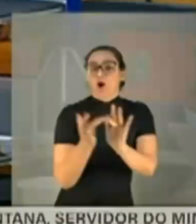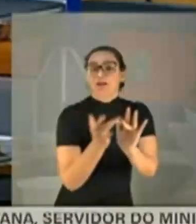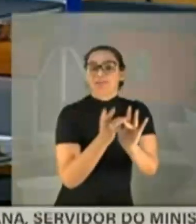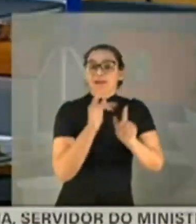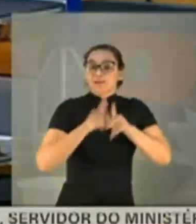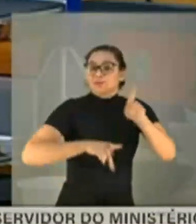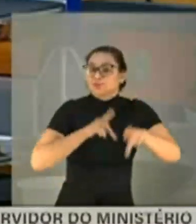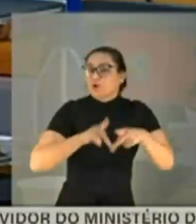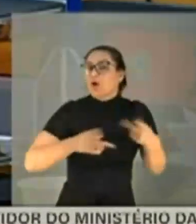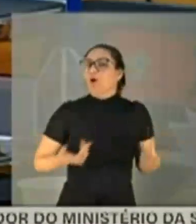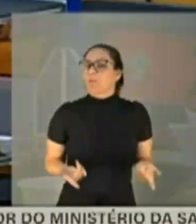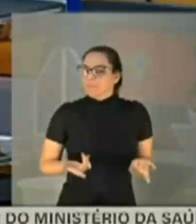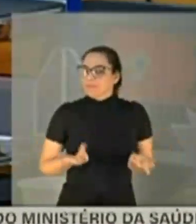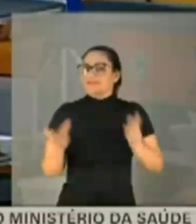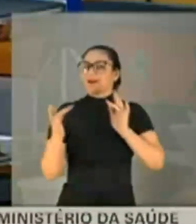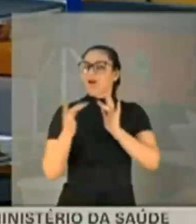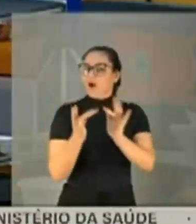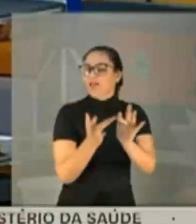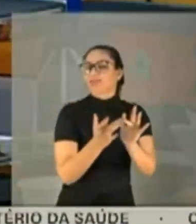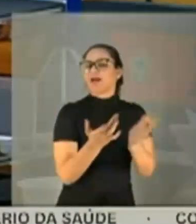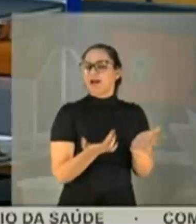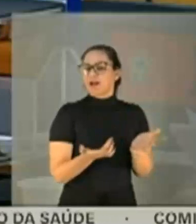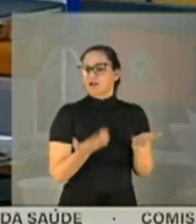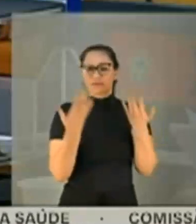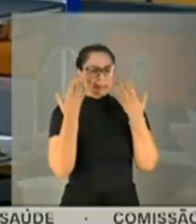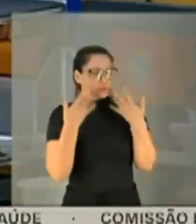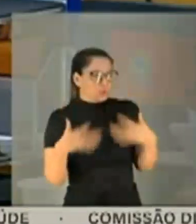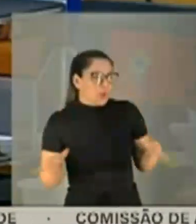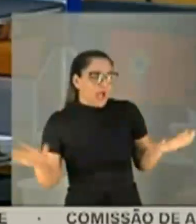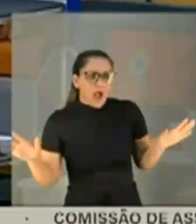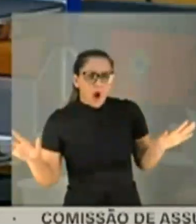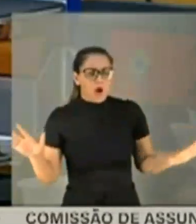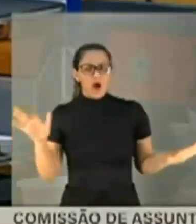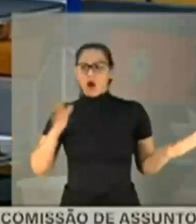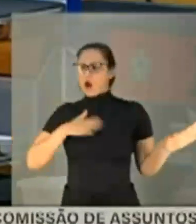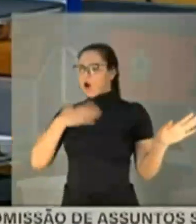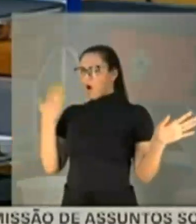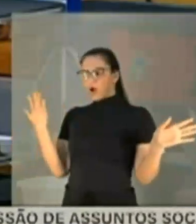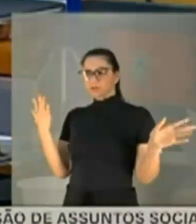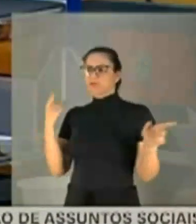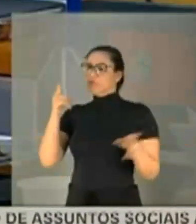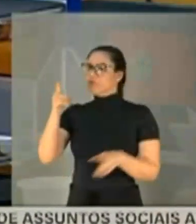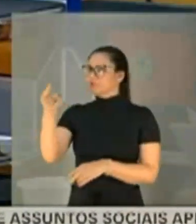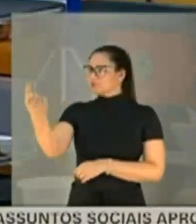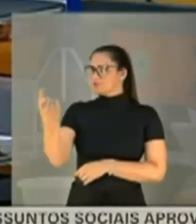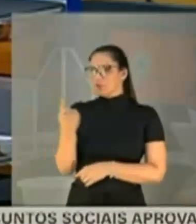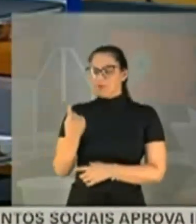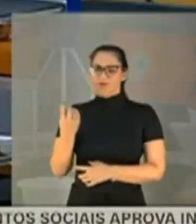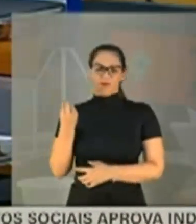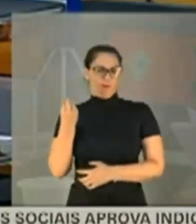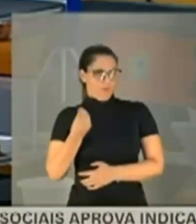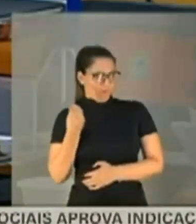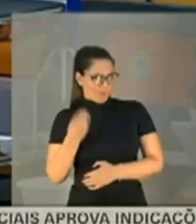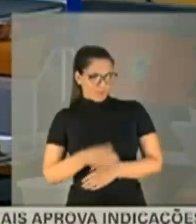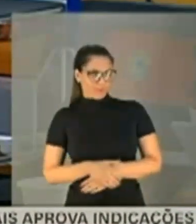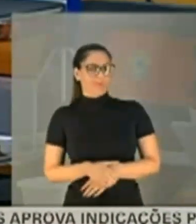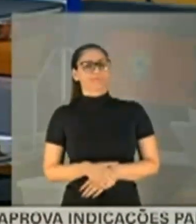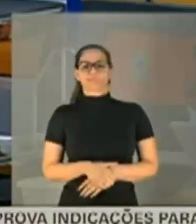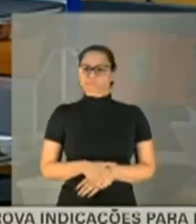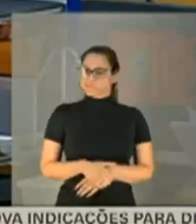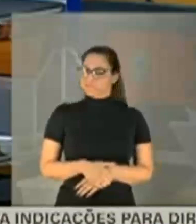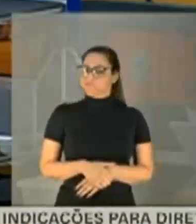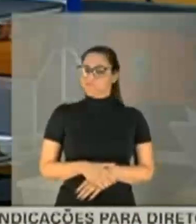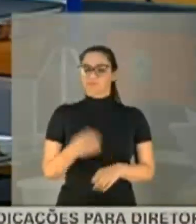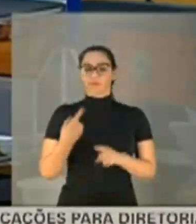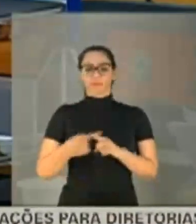center, contato realmente com a coincidência incrível, achar uma agulha no palheiro, realmente, porque